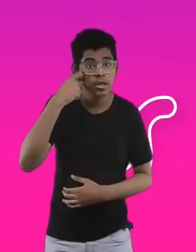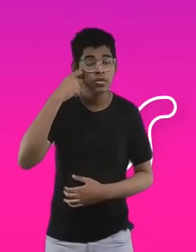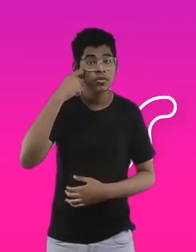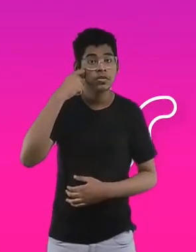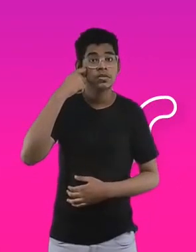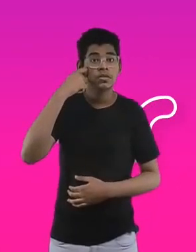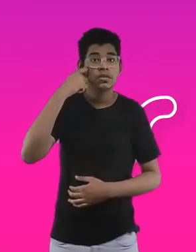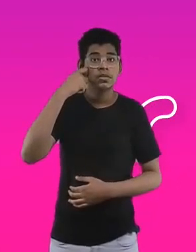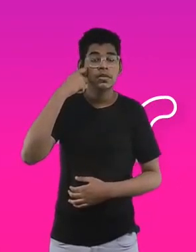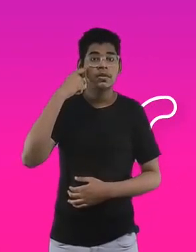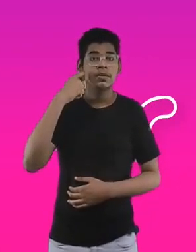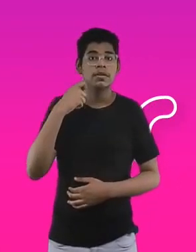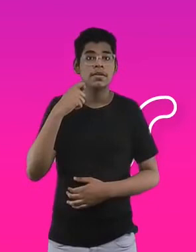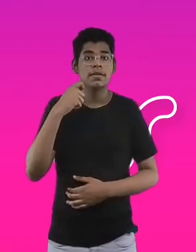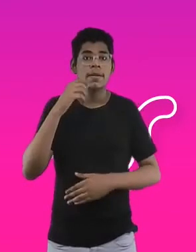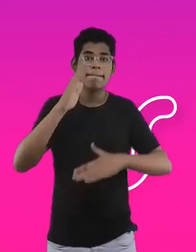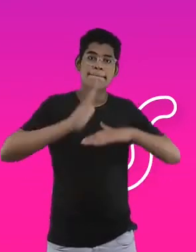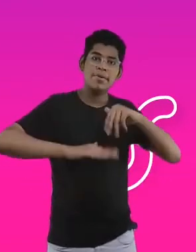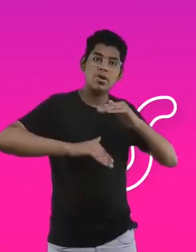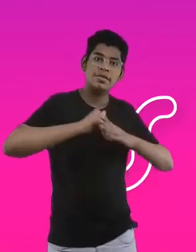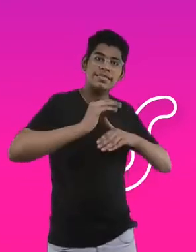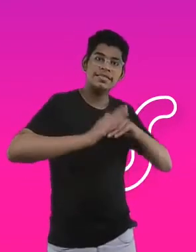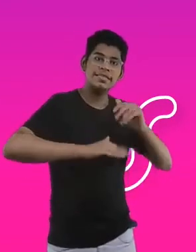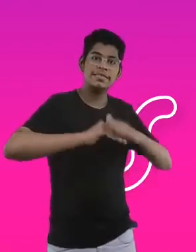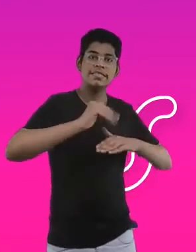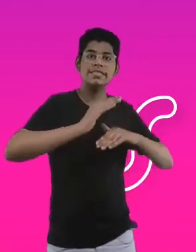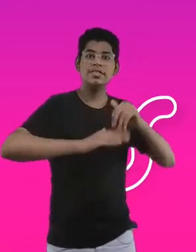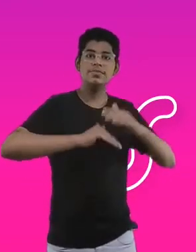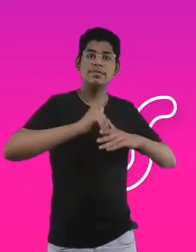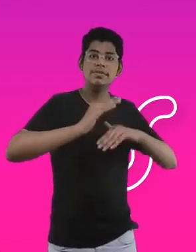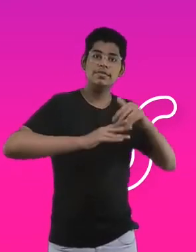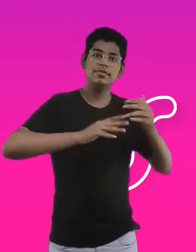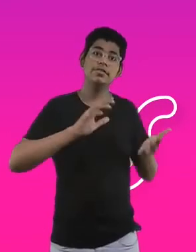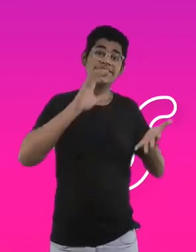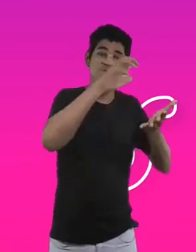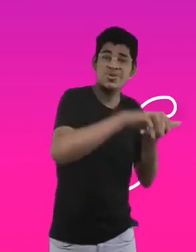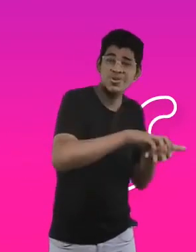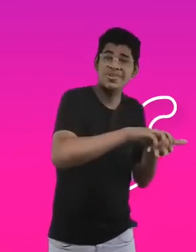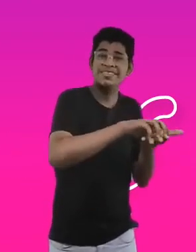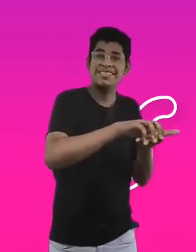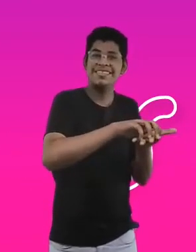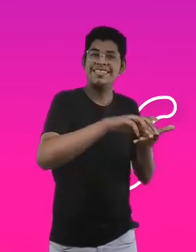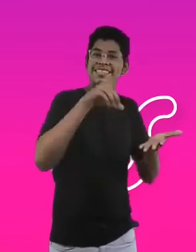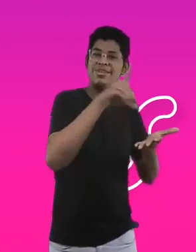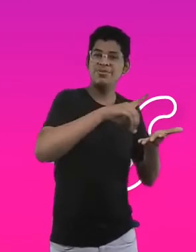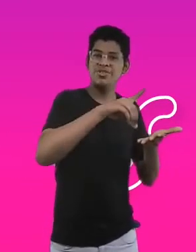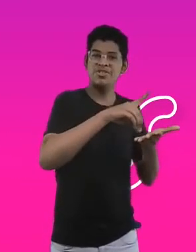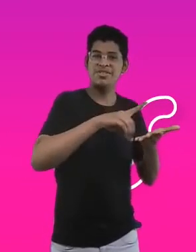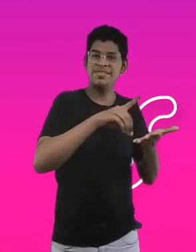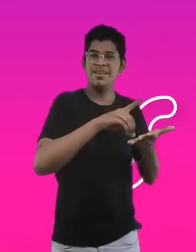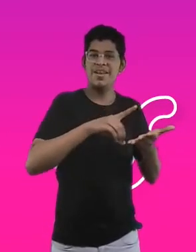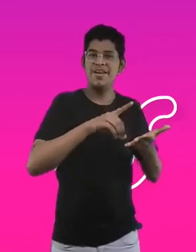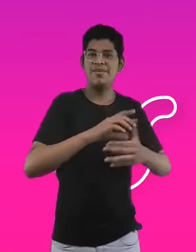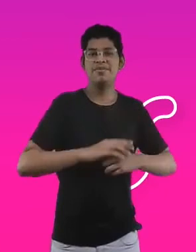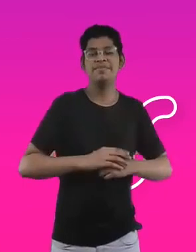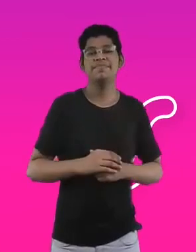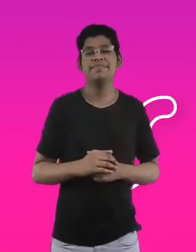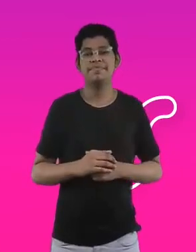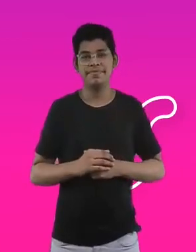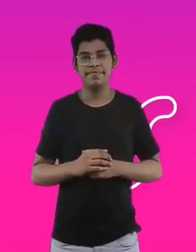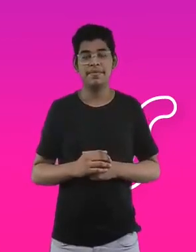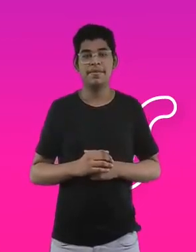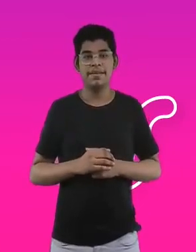num processo de aquilombamento digital, né, e que a gente possa criar espaços para que a gente construa,